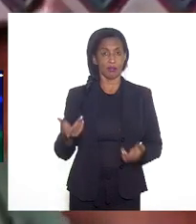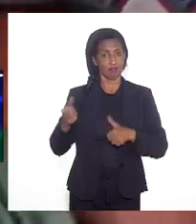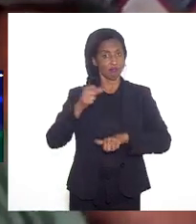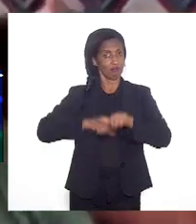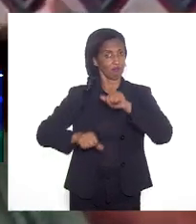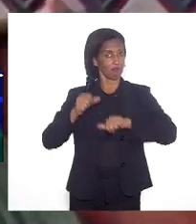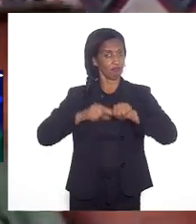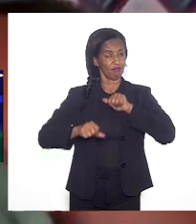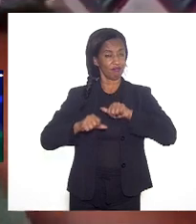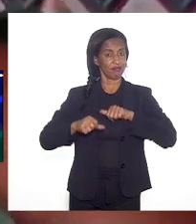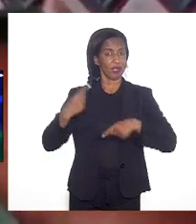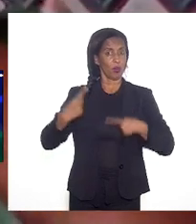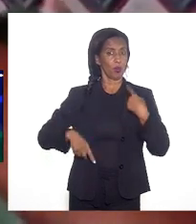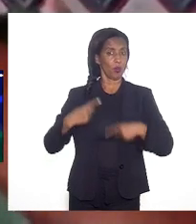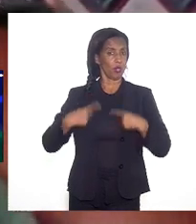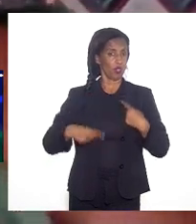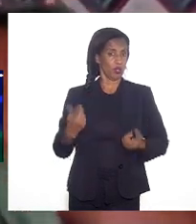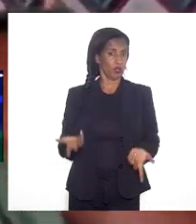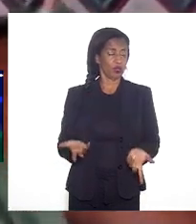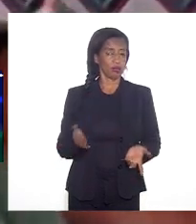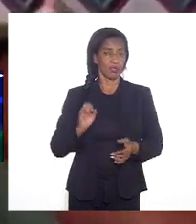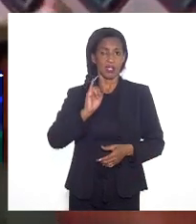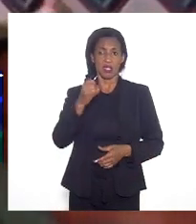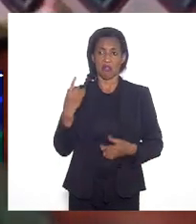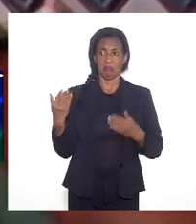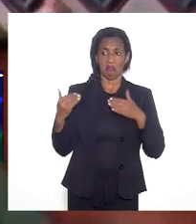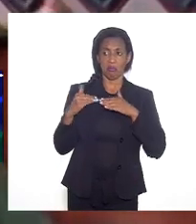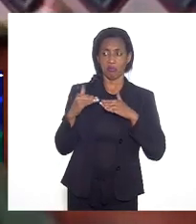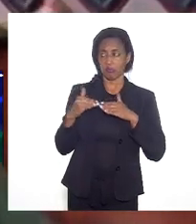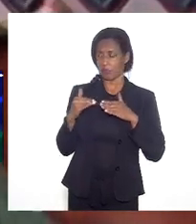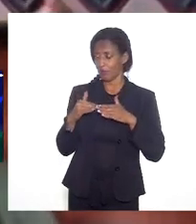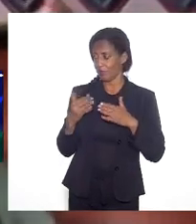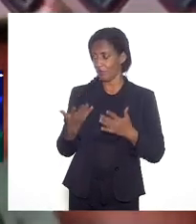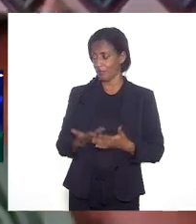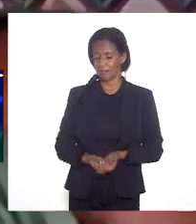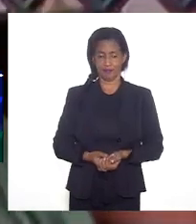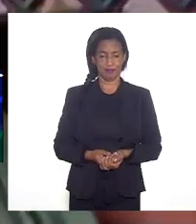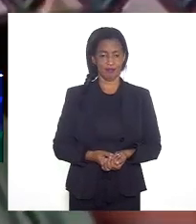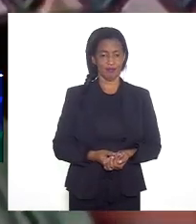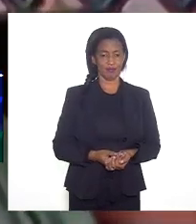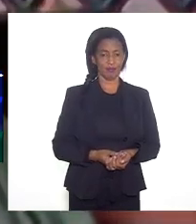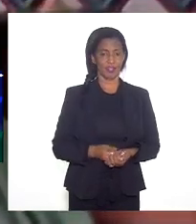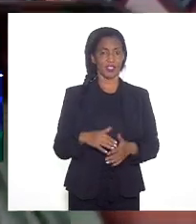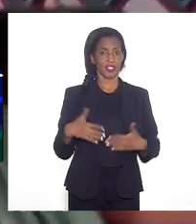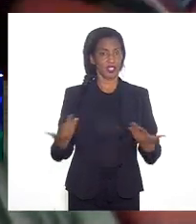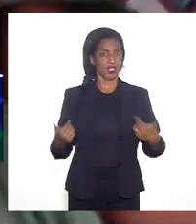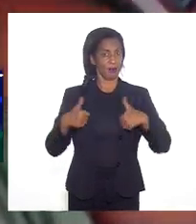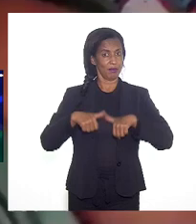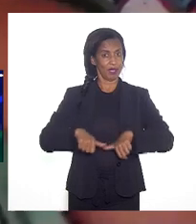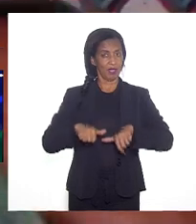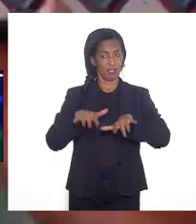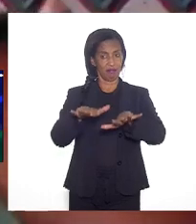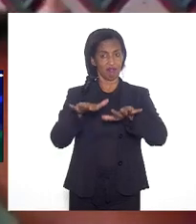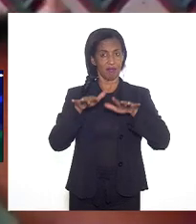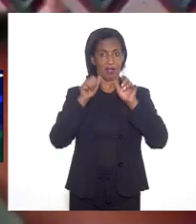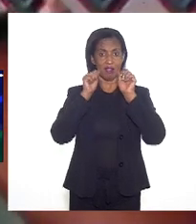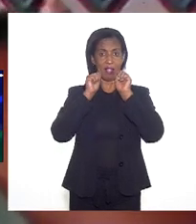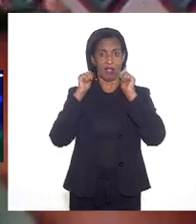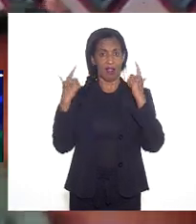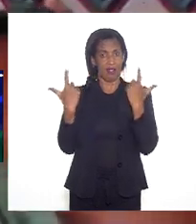tornamos políticos e políticas. Senão não faz sentido, né, estarmos aqui numa Assembleia